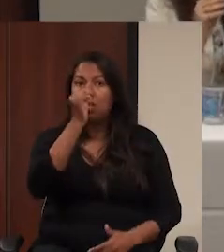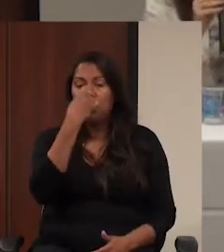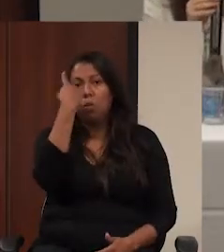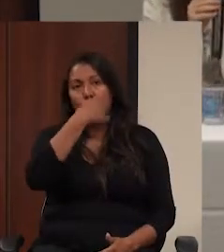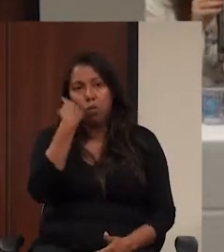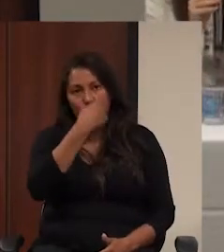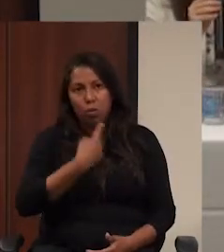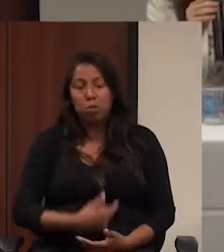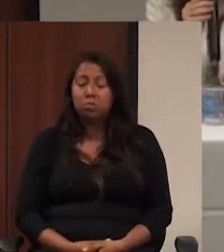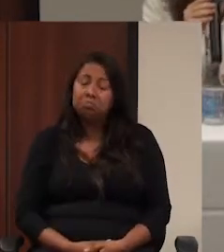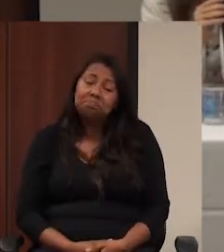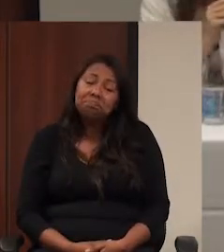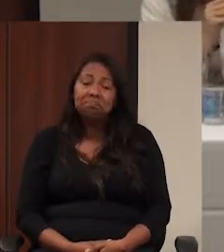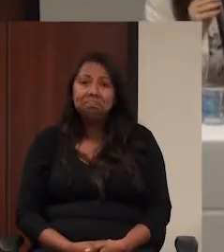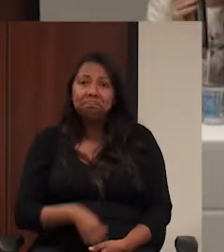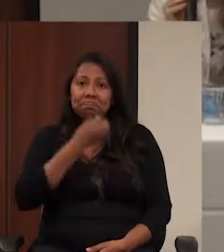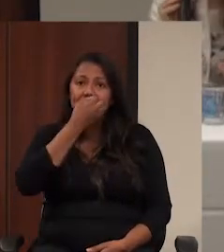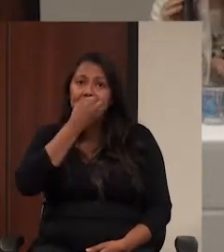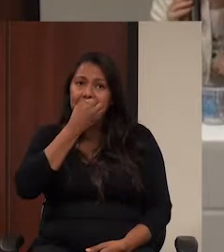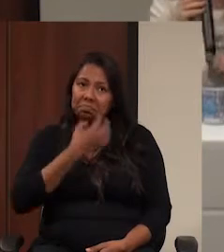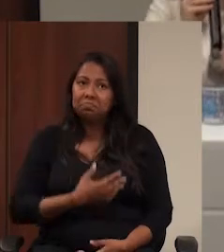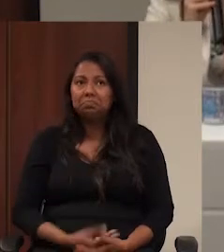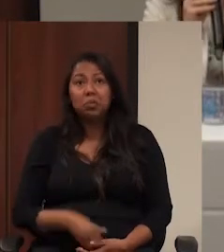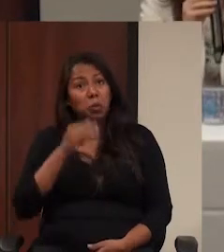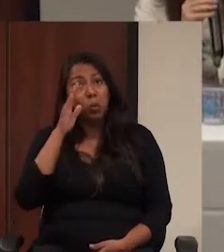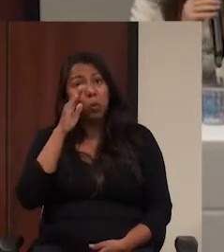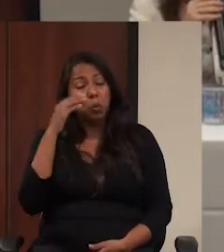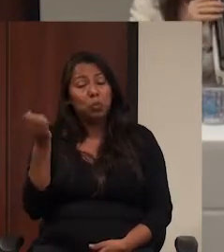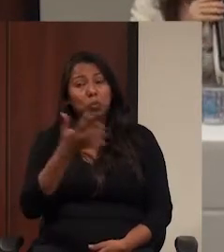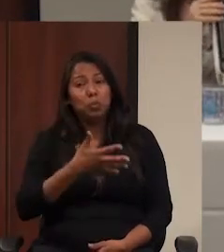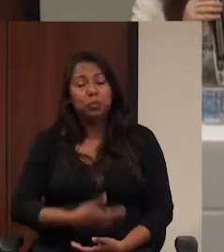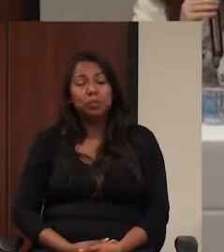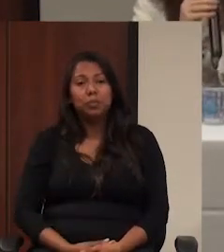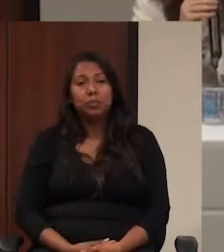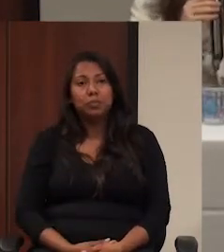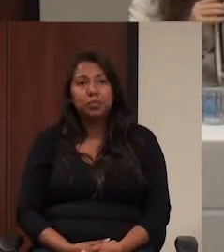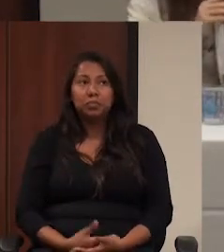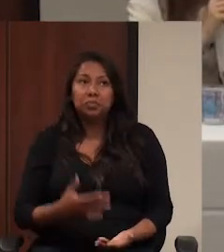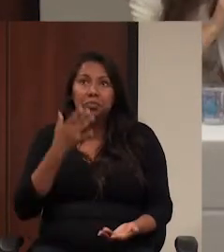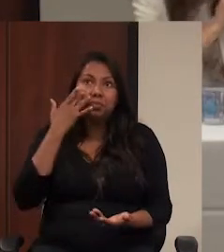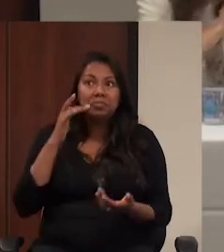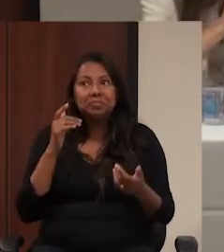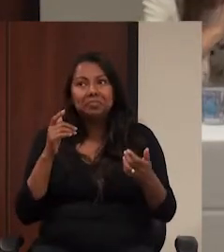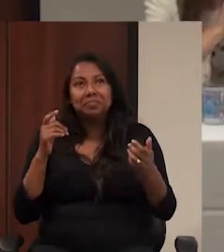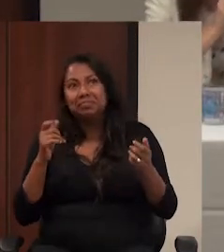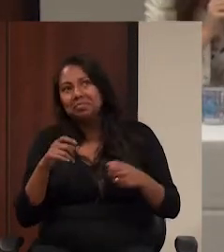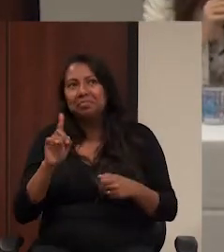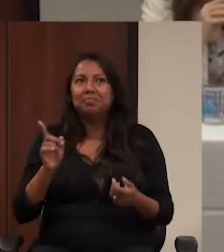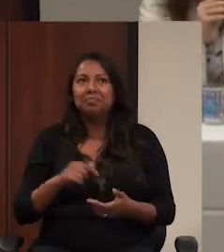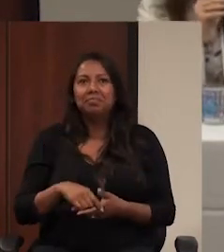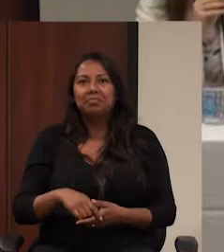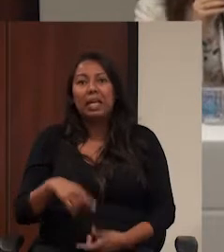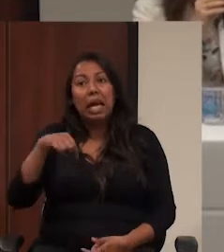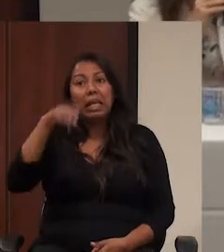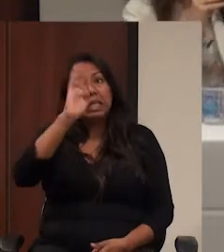horas. Achei interessante, né? Alguma coisa curiosa e nova para a gente pensar se isso faz ou não sentido. Eu sei que no nosso regime, no nosso